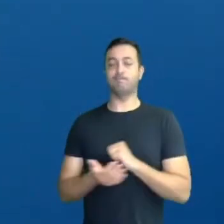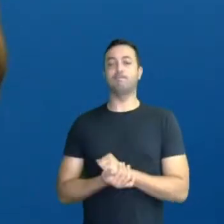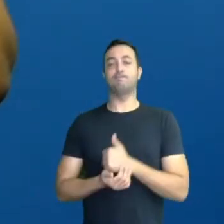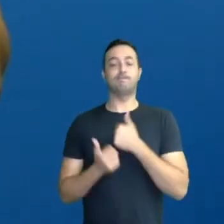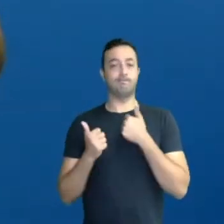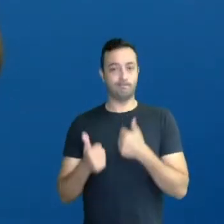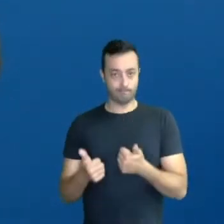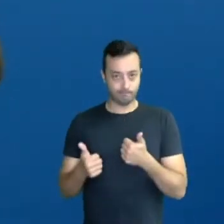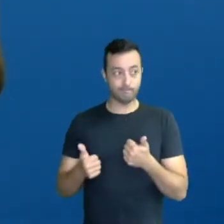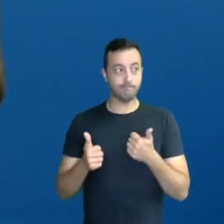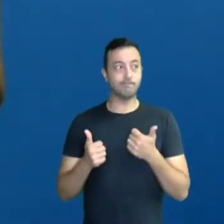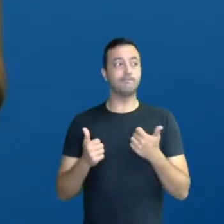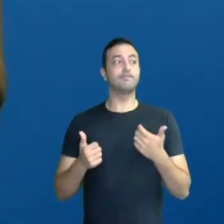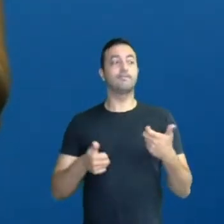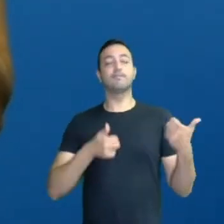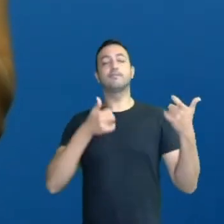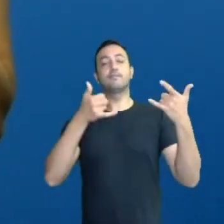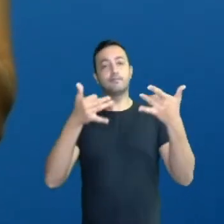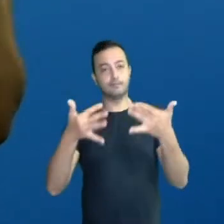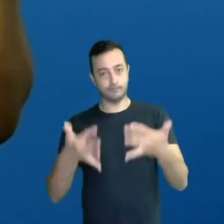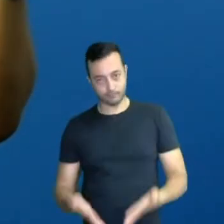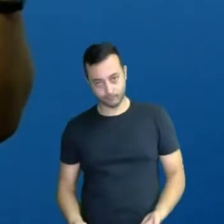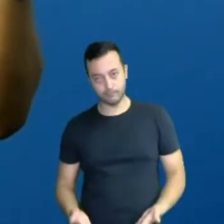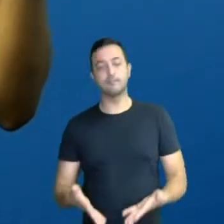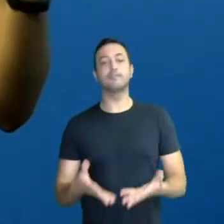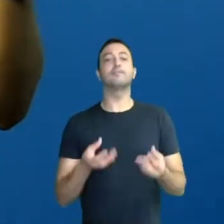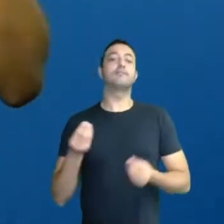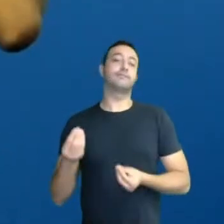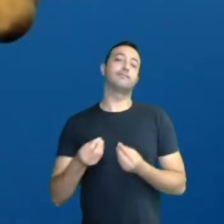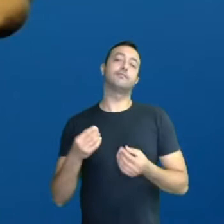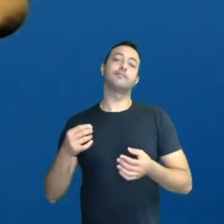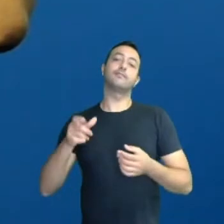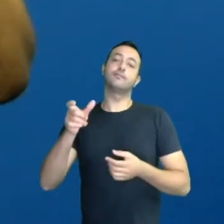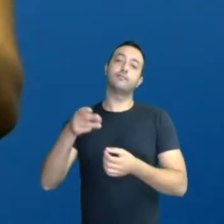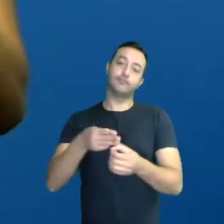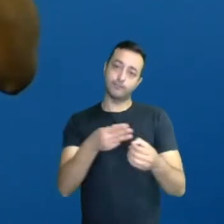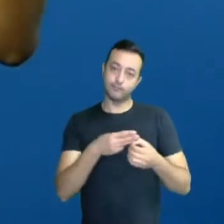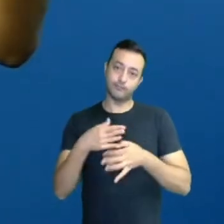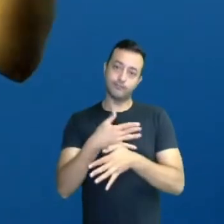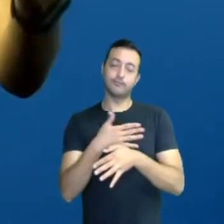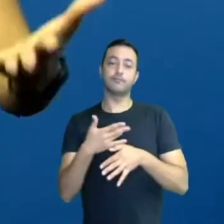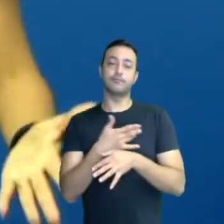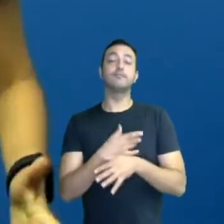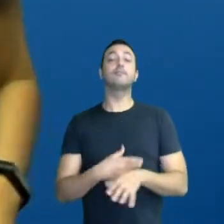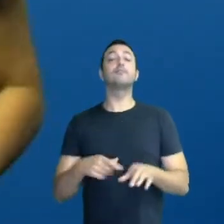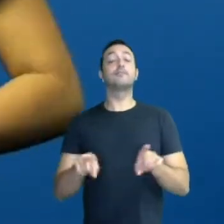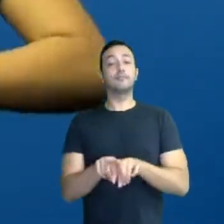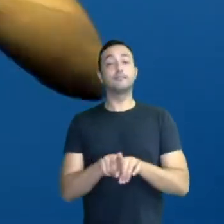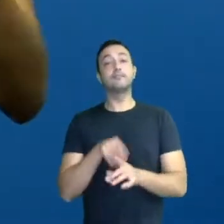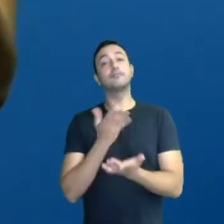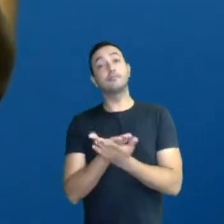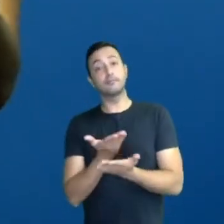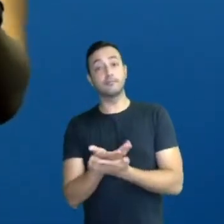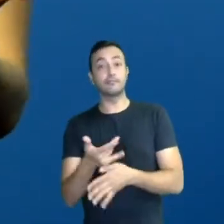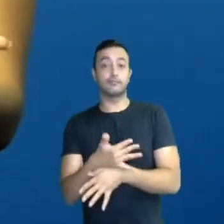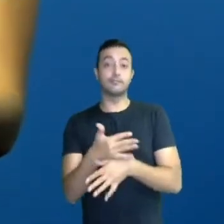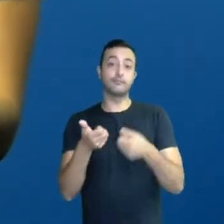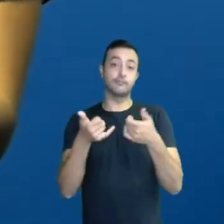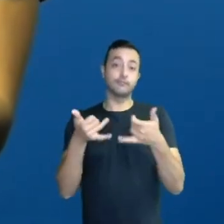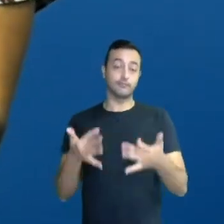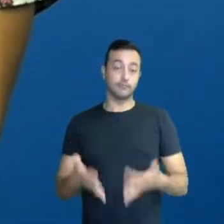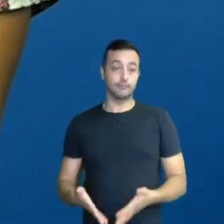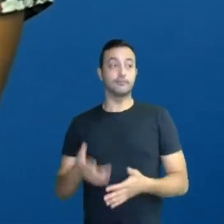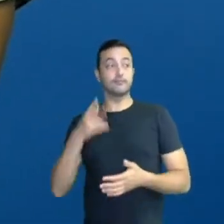tá bem? Fizemos esse conceito sobre cidade. Inclusive, na aula de cidade, eu até trouxe